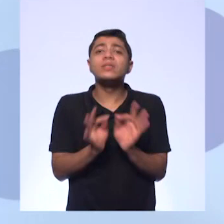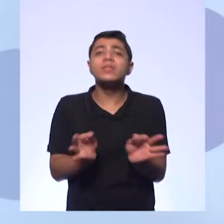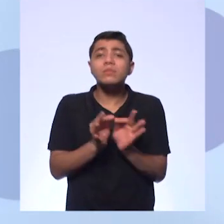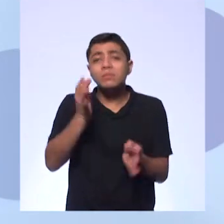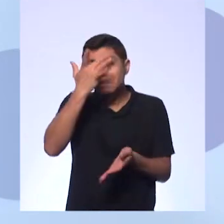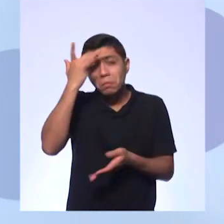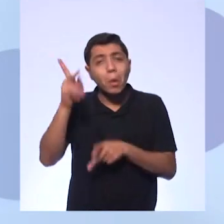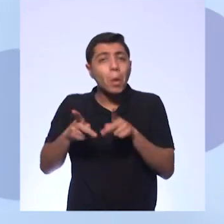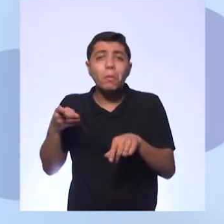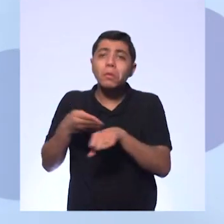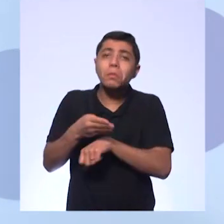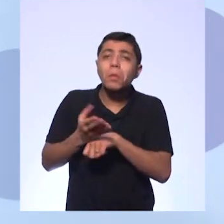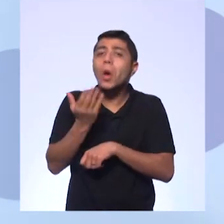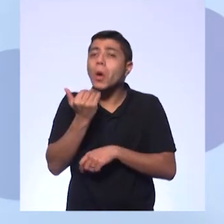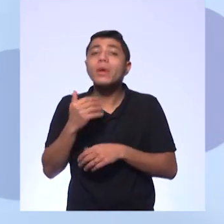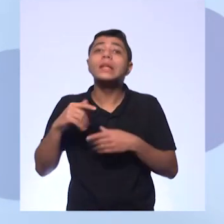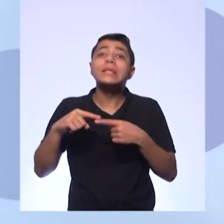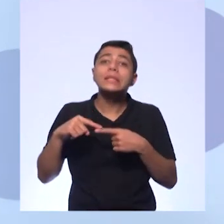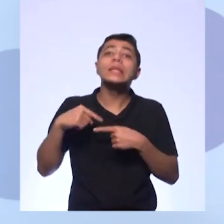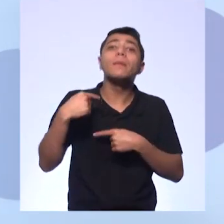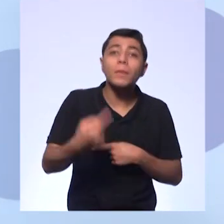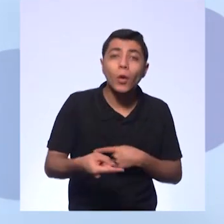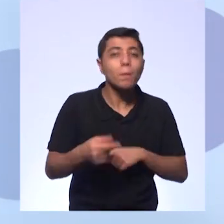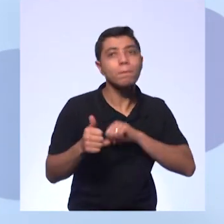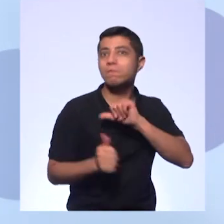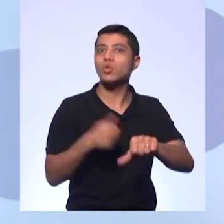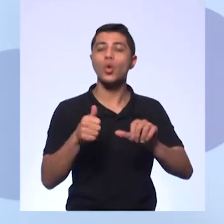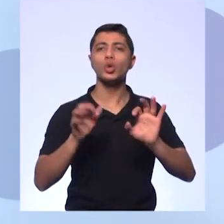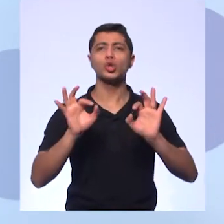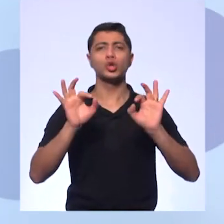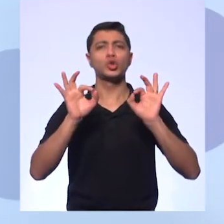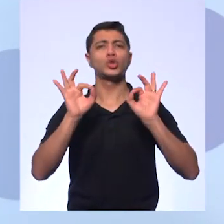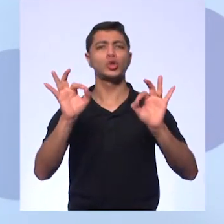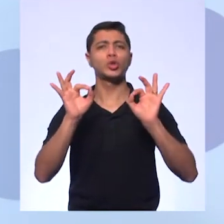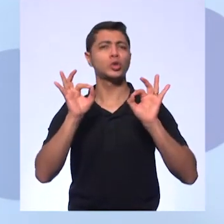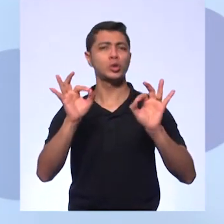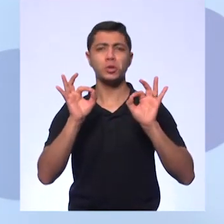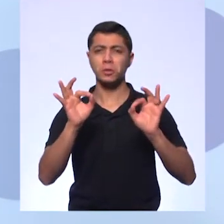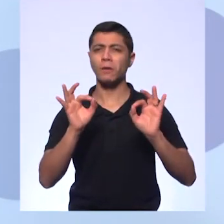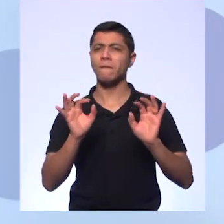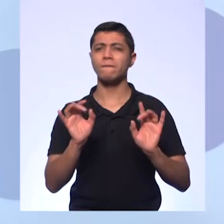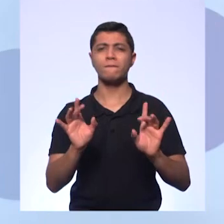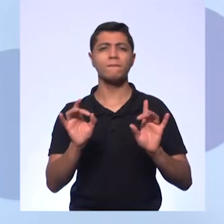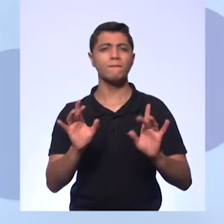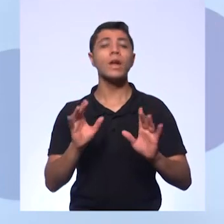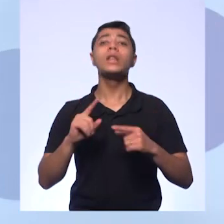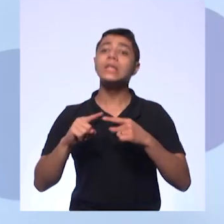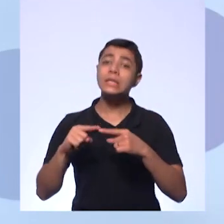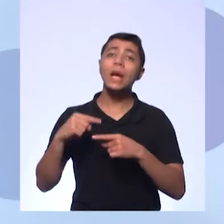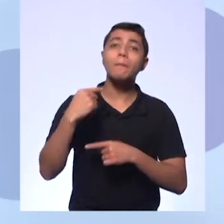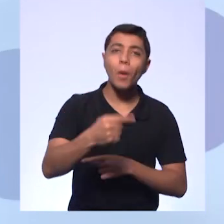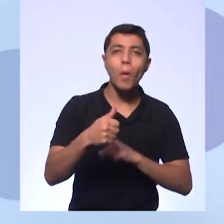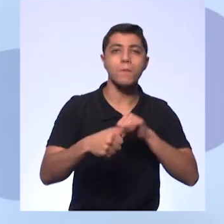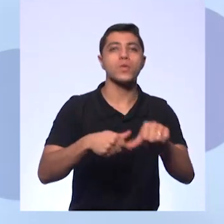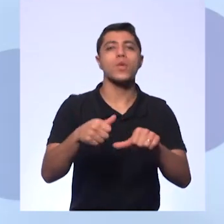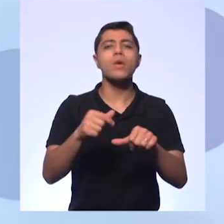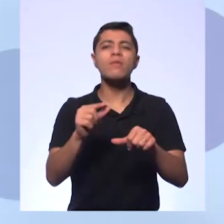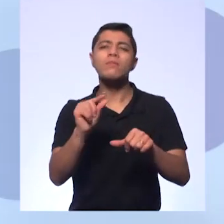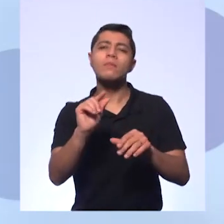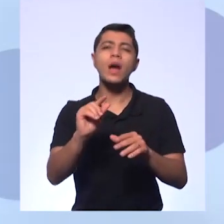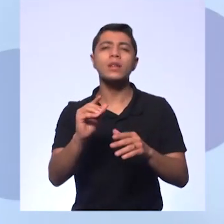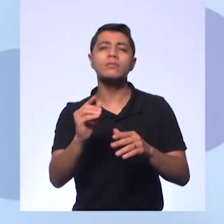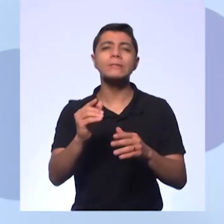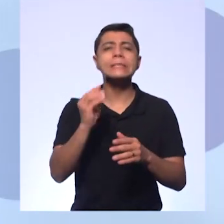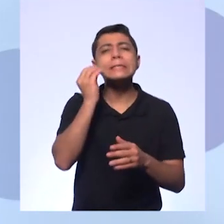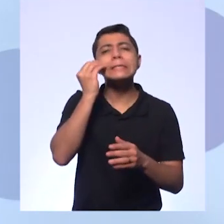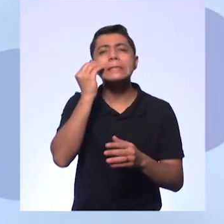depois ficou uma coisa ali meio termo para atender aí ao estilo de vida dos burgueses, que foram os principais, aí o grupo